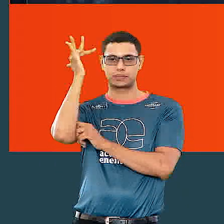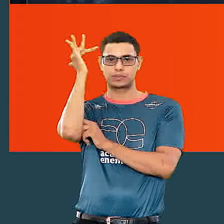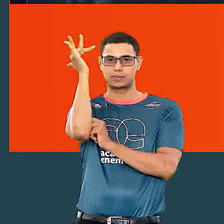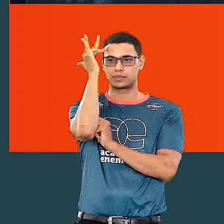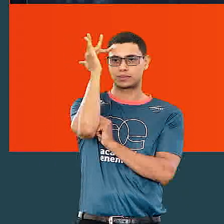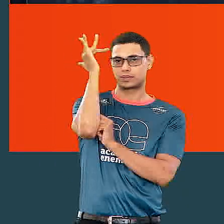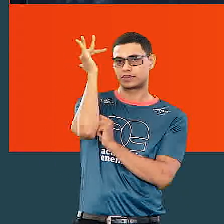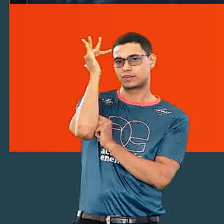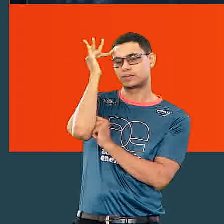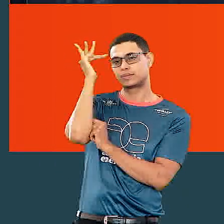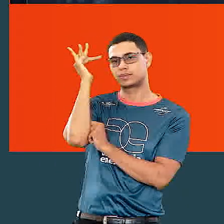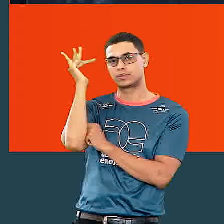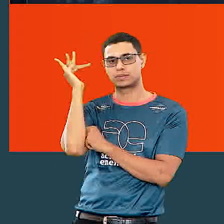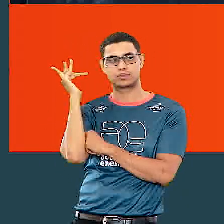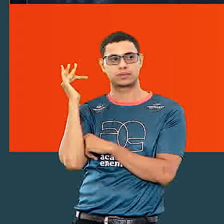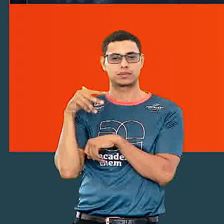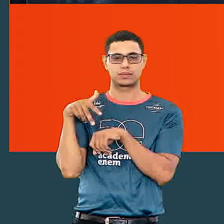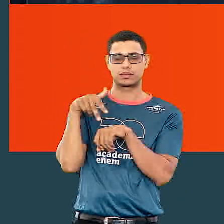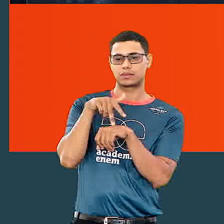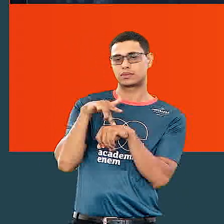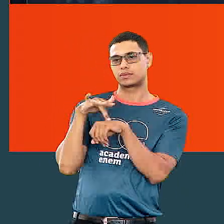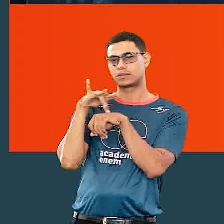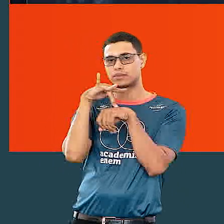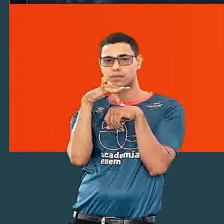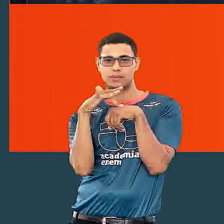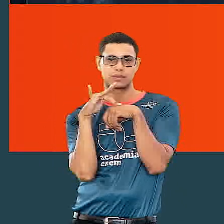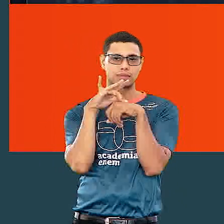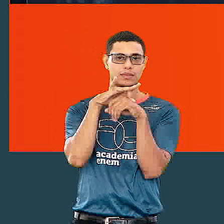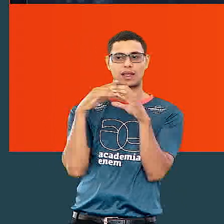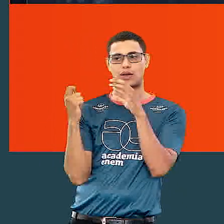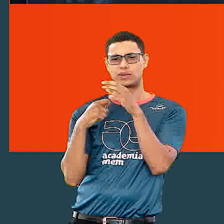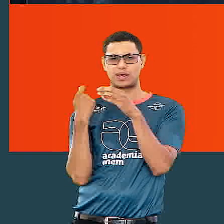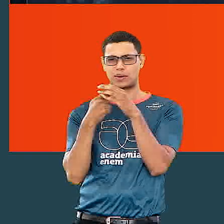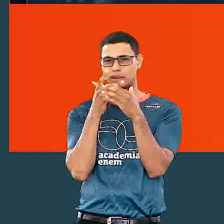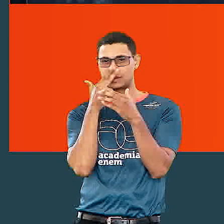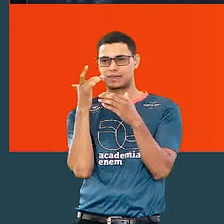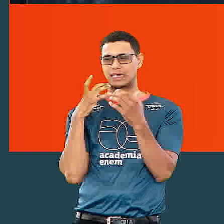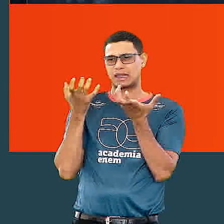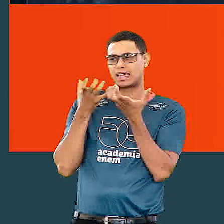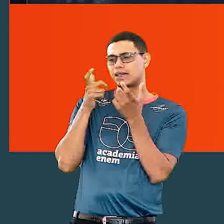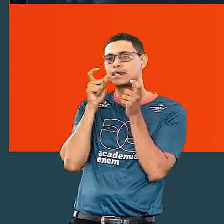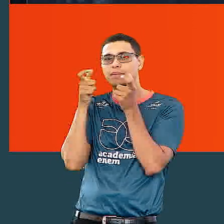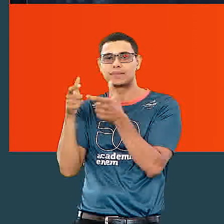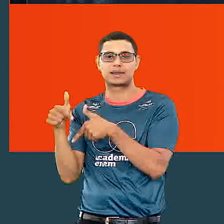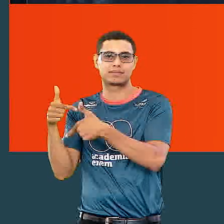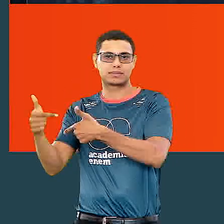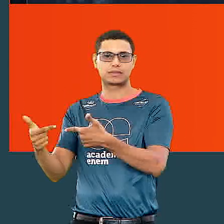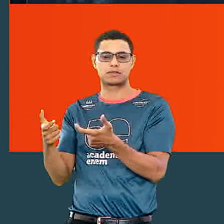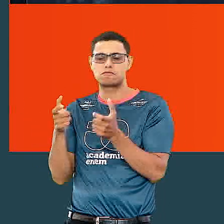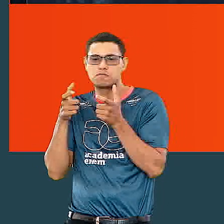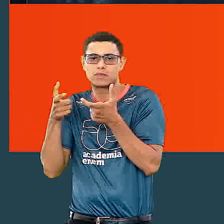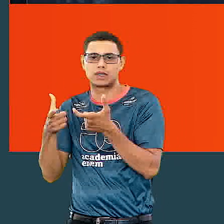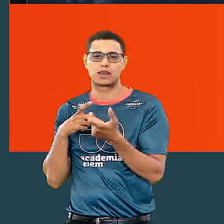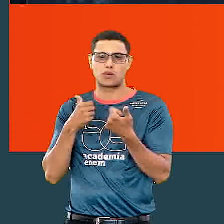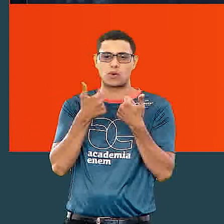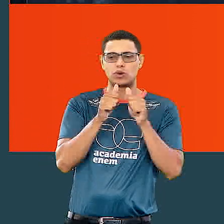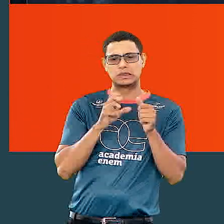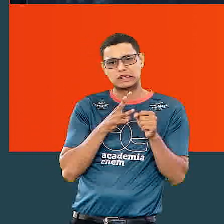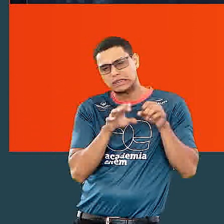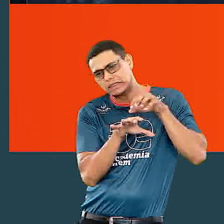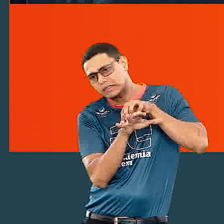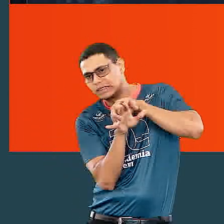the others. Oh, meu Deus, all the others. Ele quer saber de mérito, mano. Ele quer saber de pegar 3 ônibus para fazer o